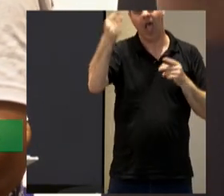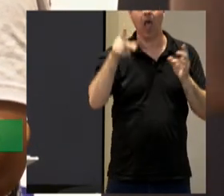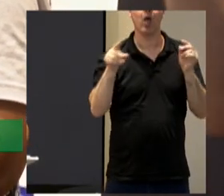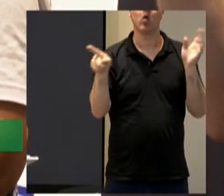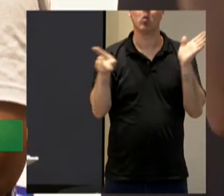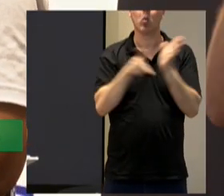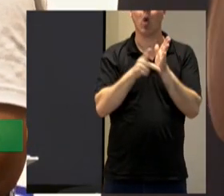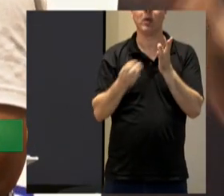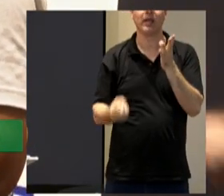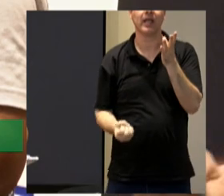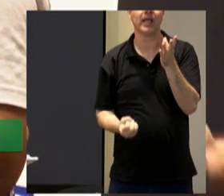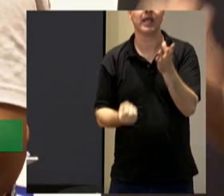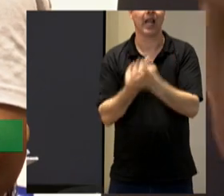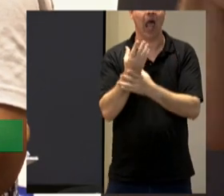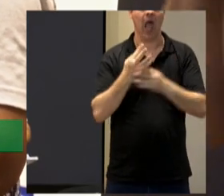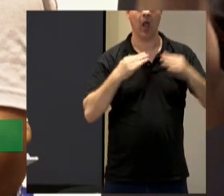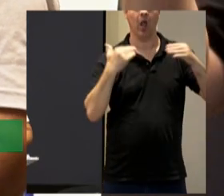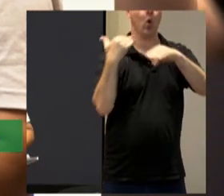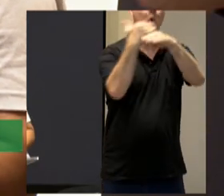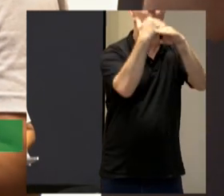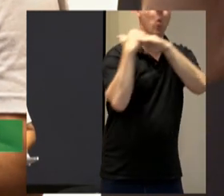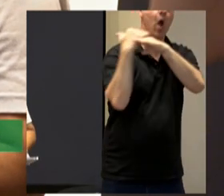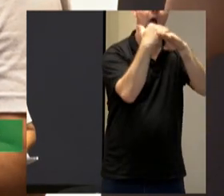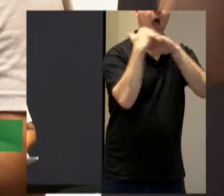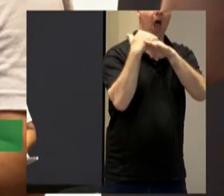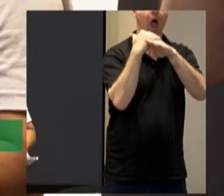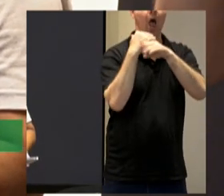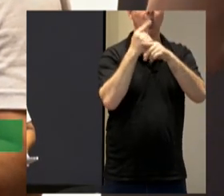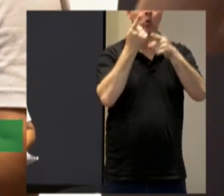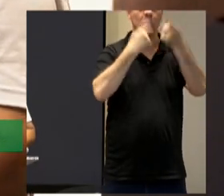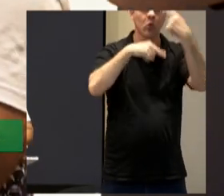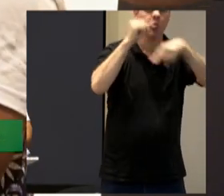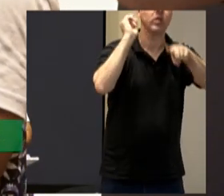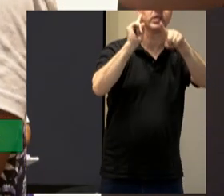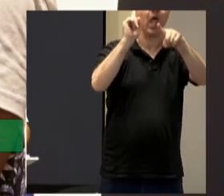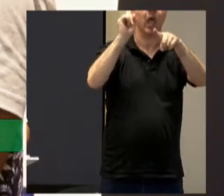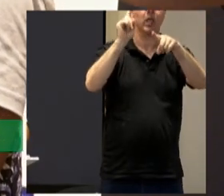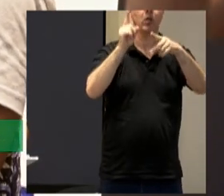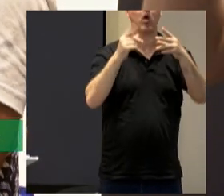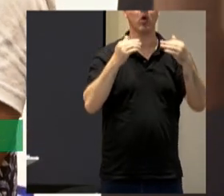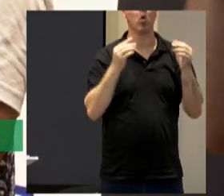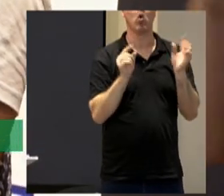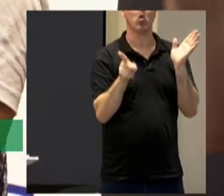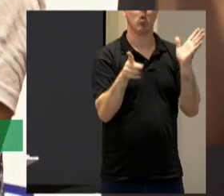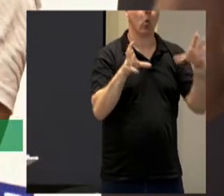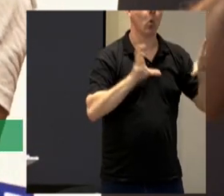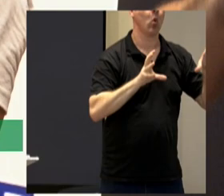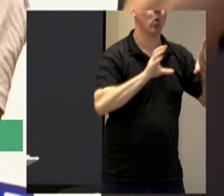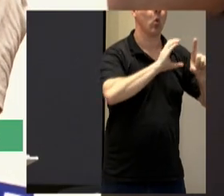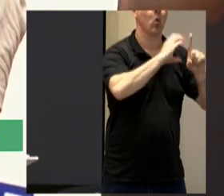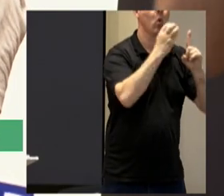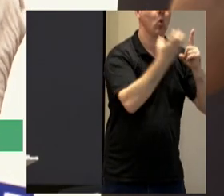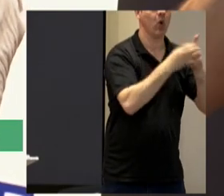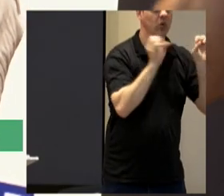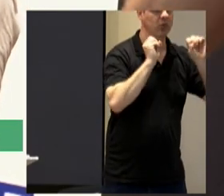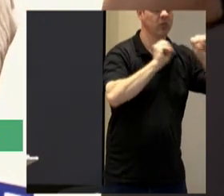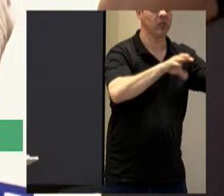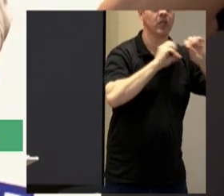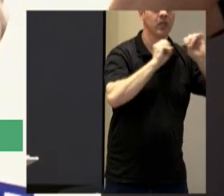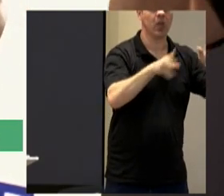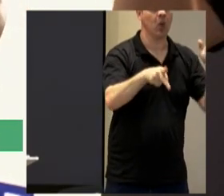para criar condições igualitárias de sucesso e alavancar a qualidade de ensino